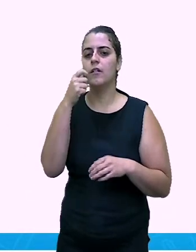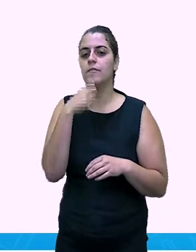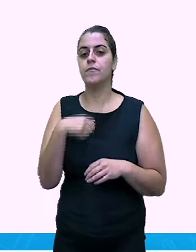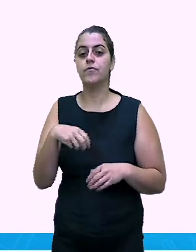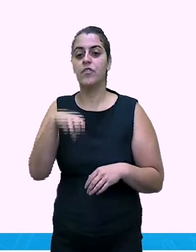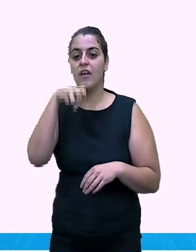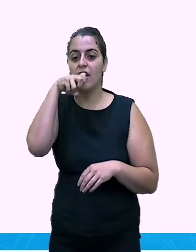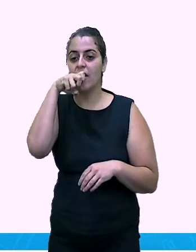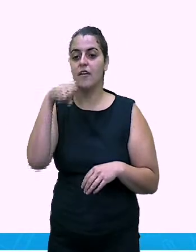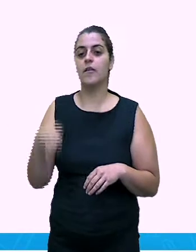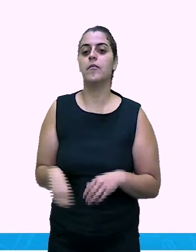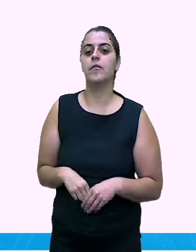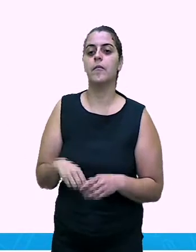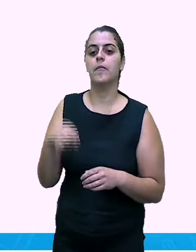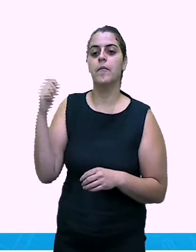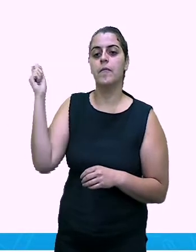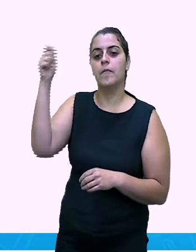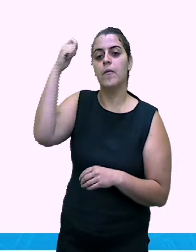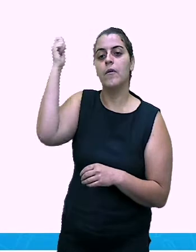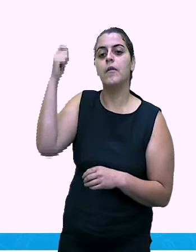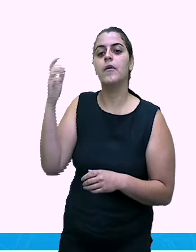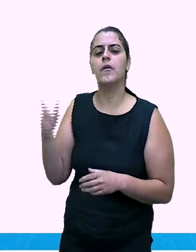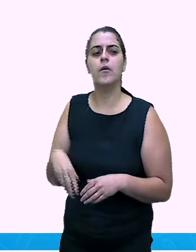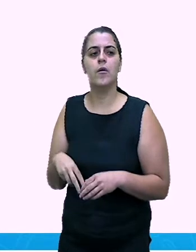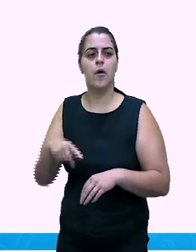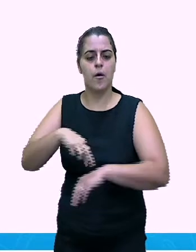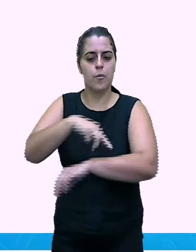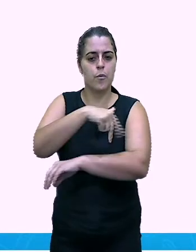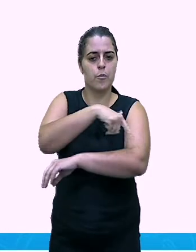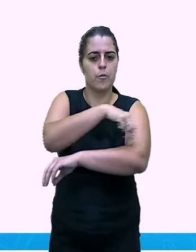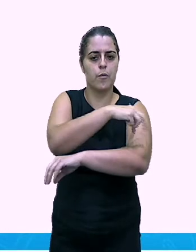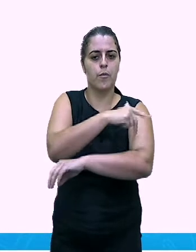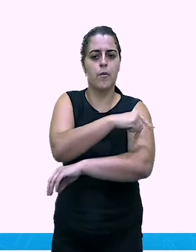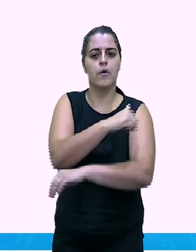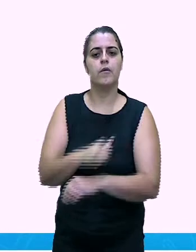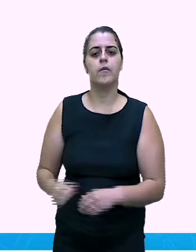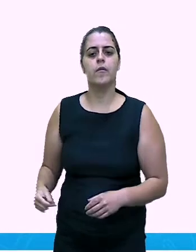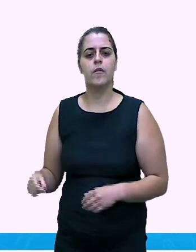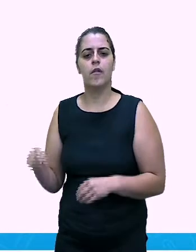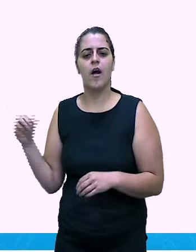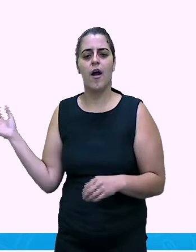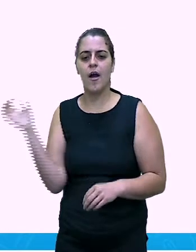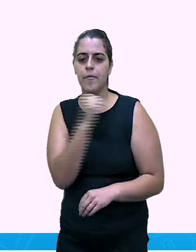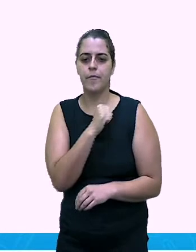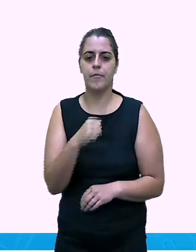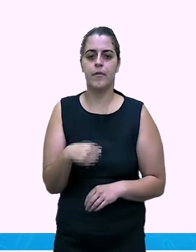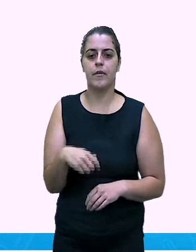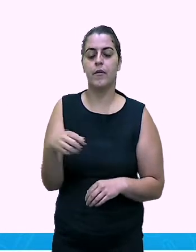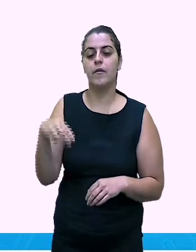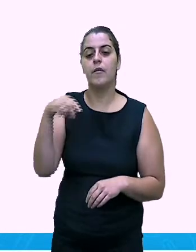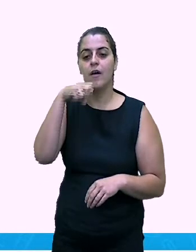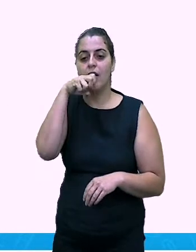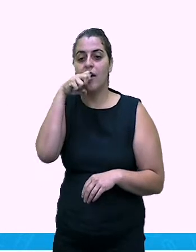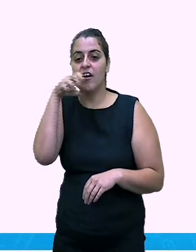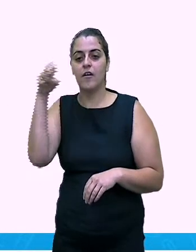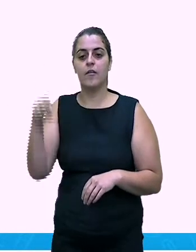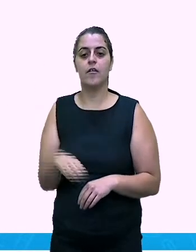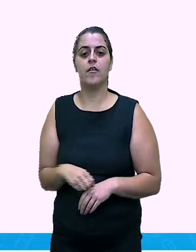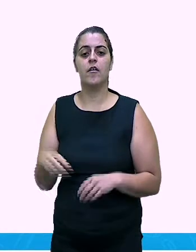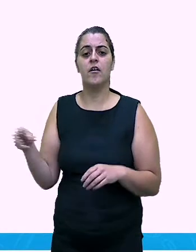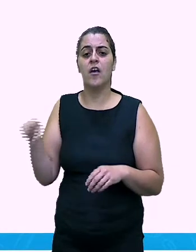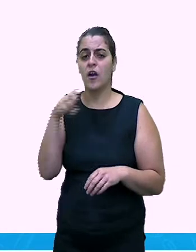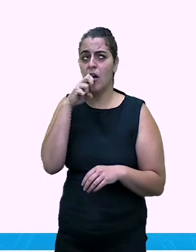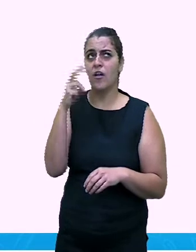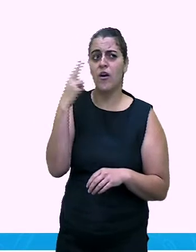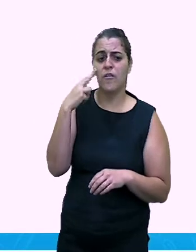aqui indicam os pés num movimento rápido. Então, ela foi mais rápida do que a Mônica. E a